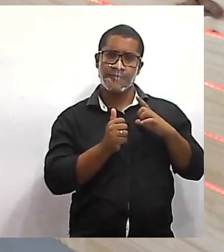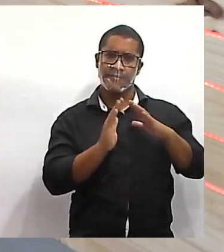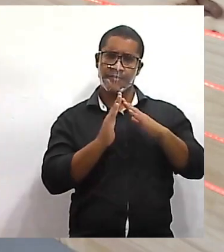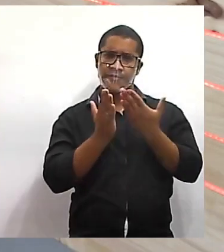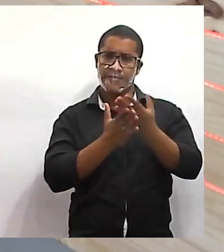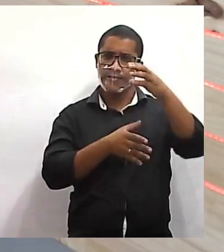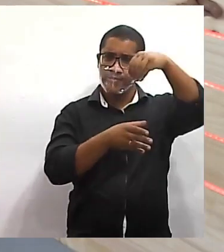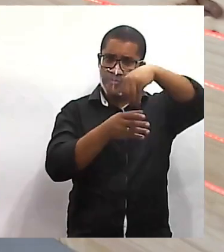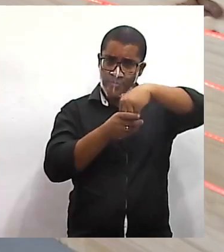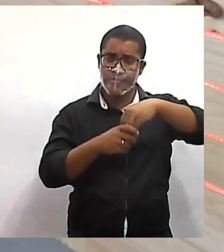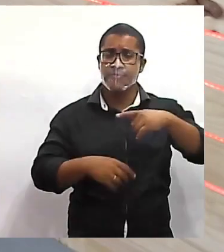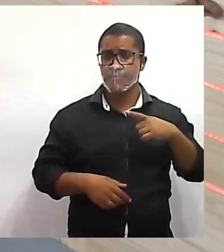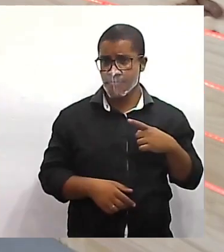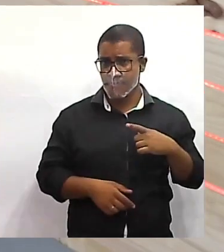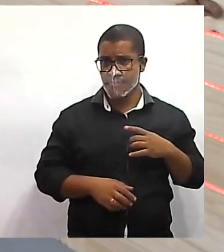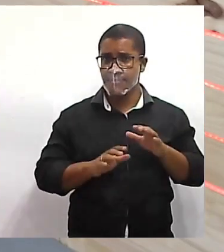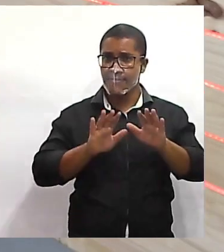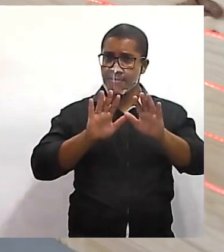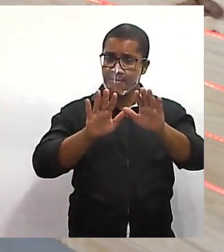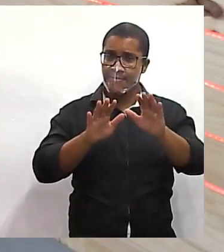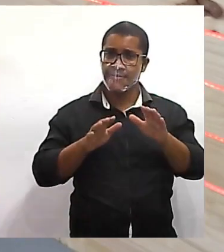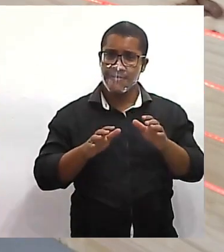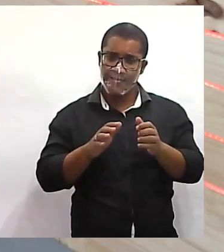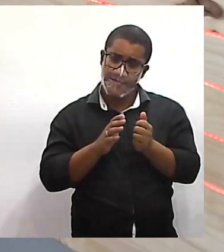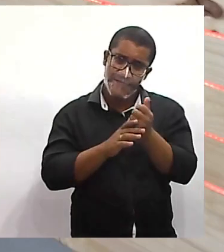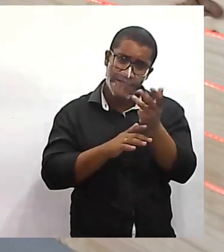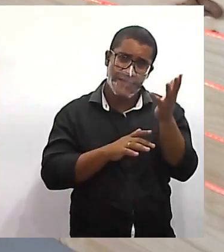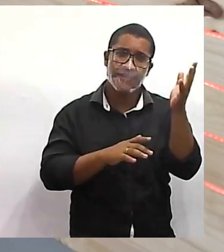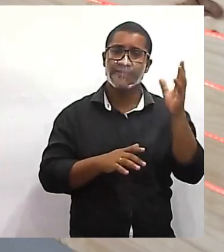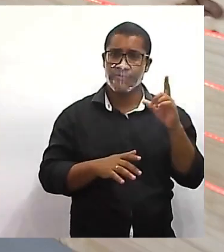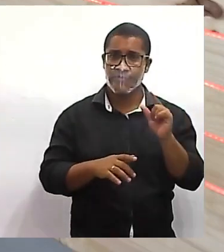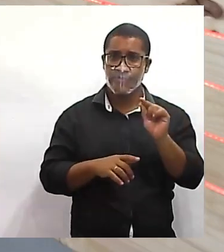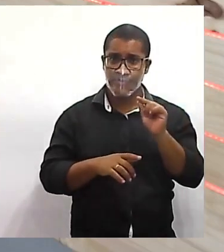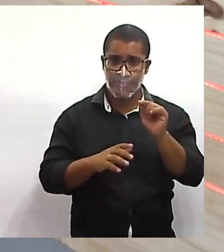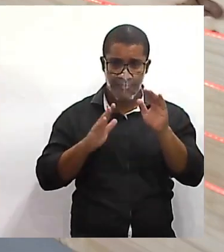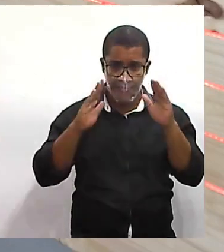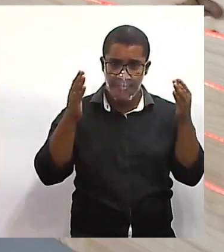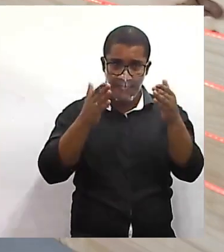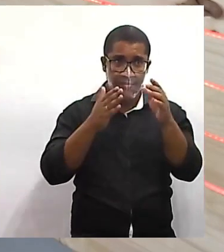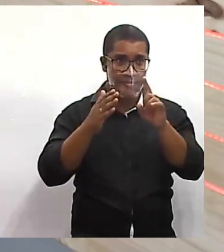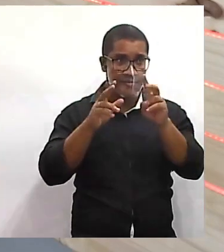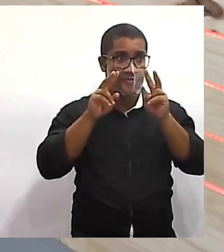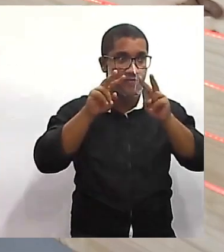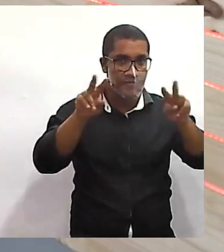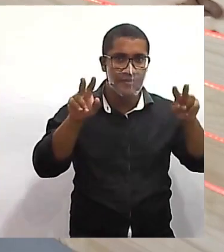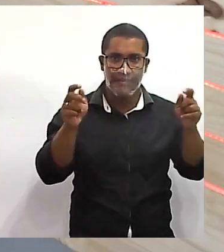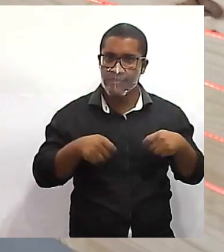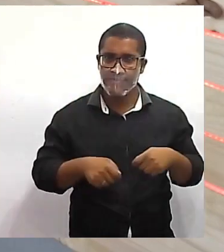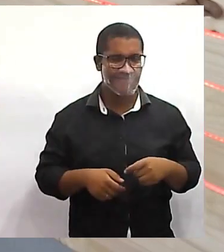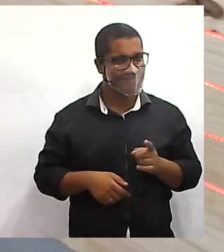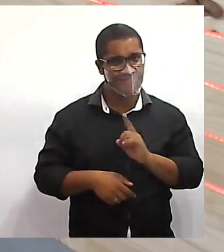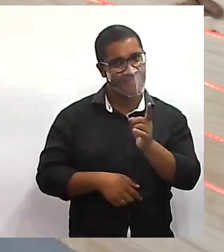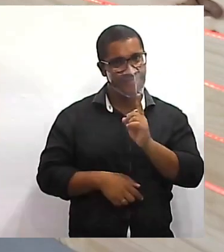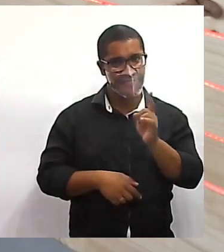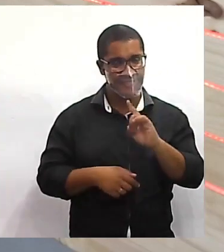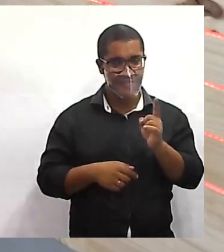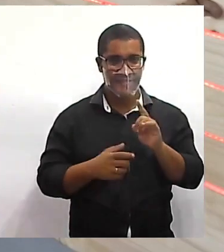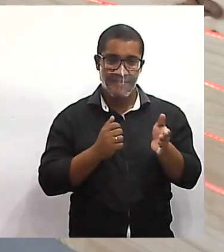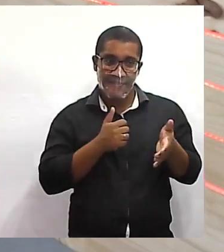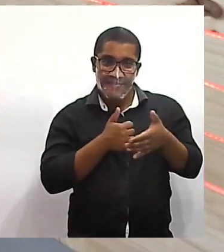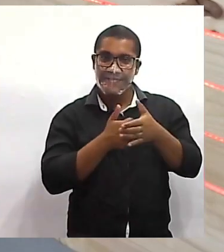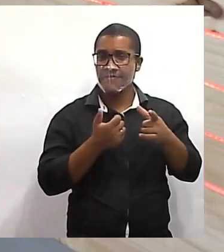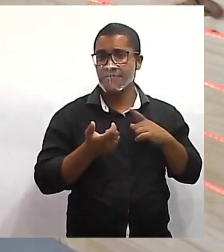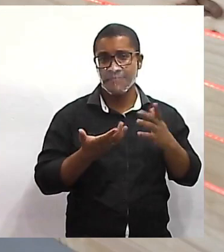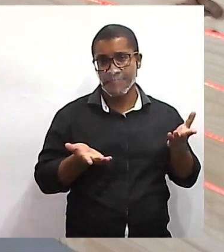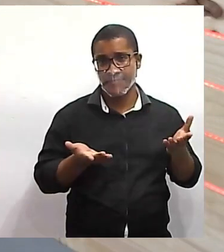instituição, mas aí ele, por vezes, ele está de uma forma invisível, né? Ele perpassa as relações. Então,